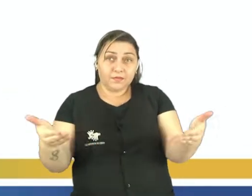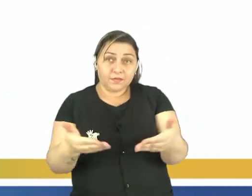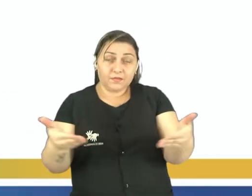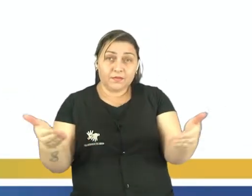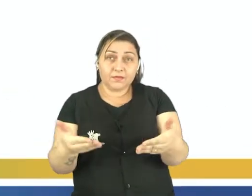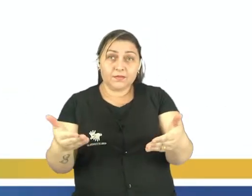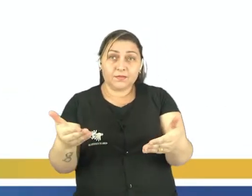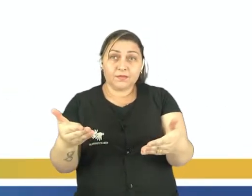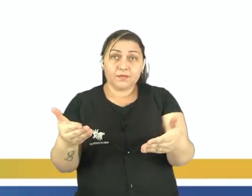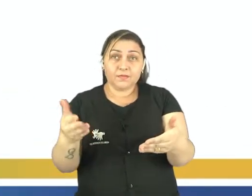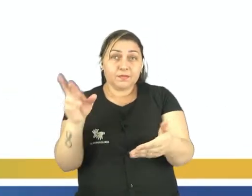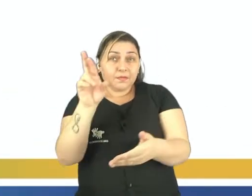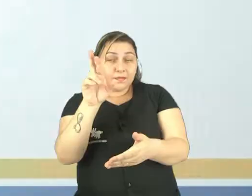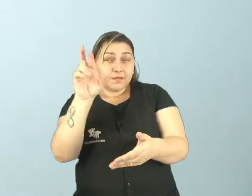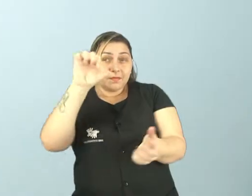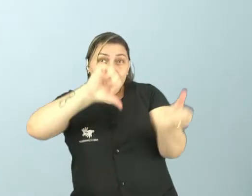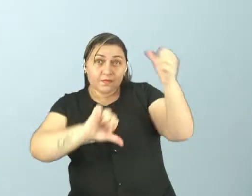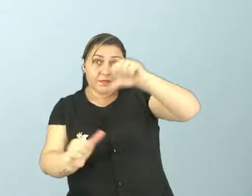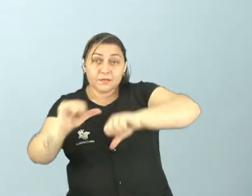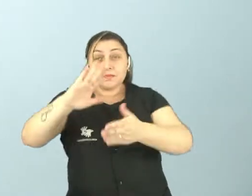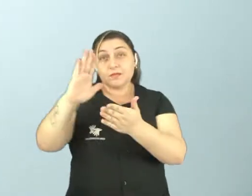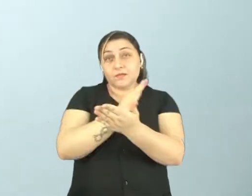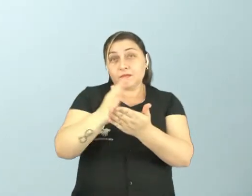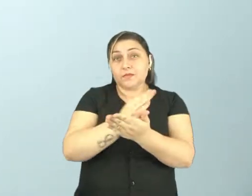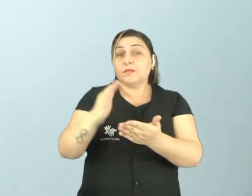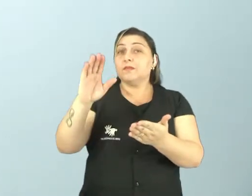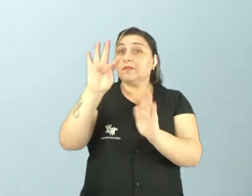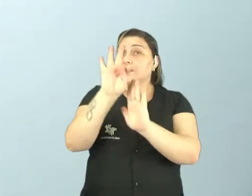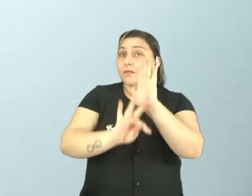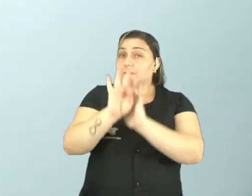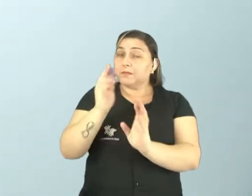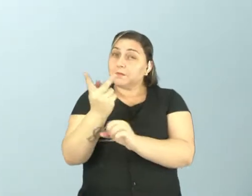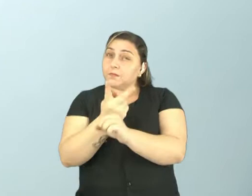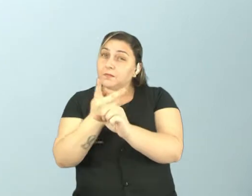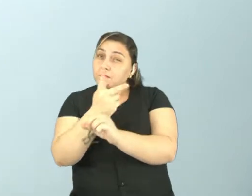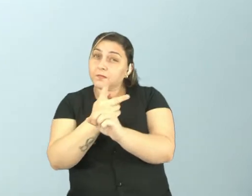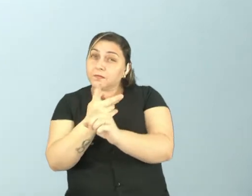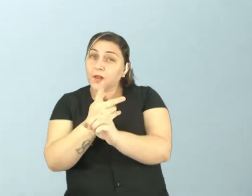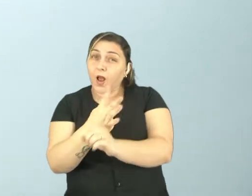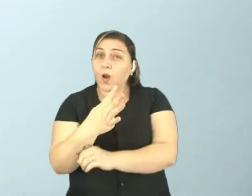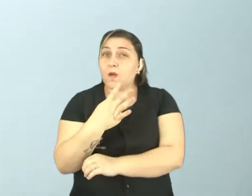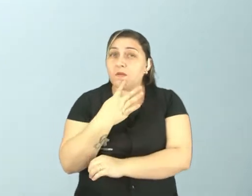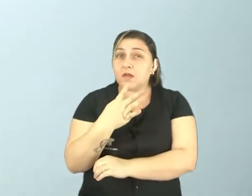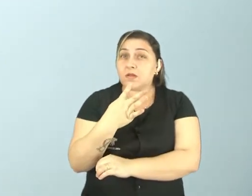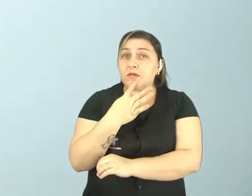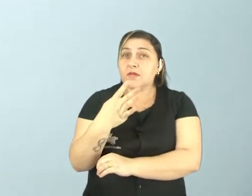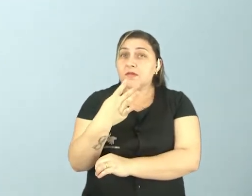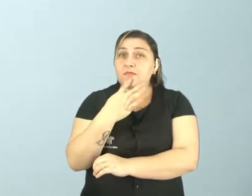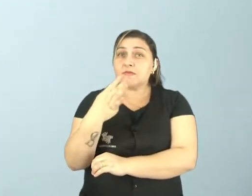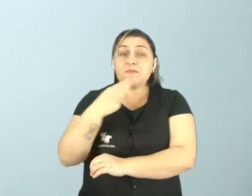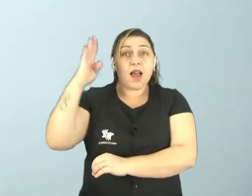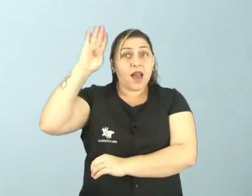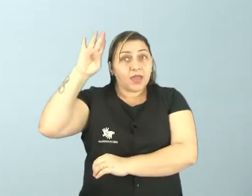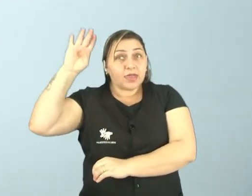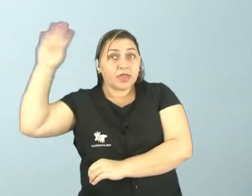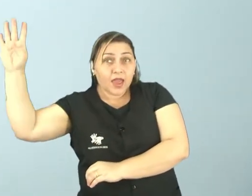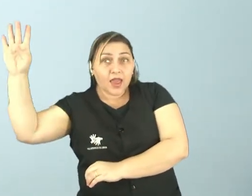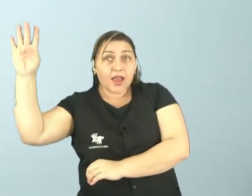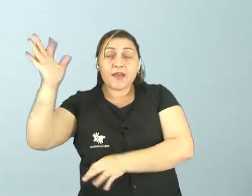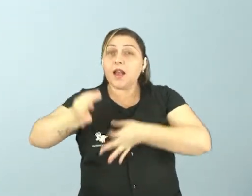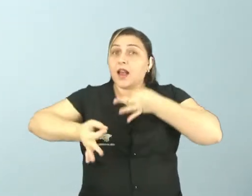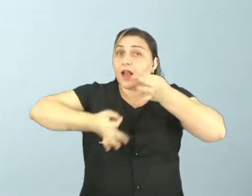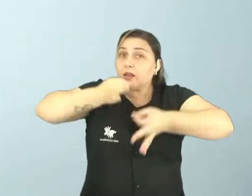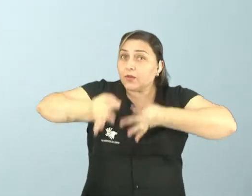vamos analisar alguns textos em busca de identificar a tese e os